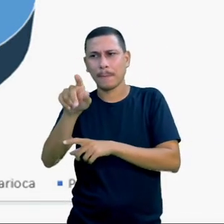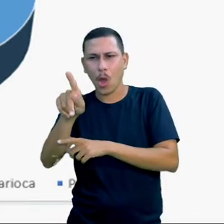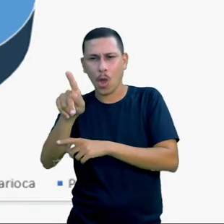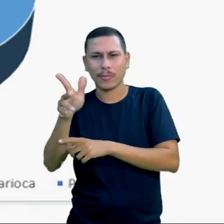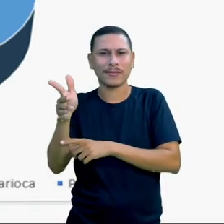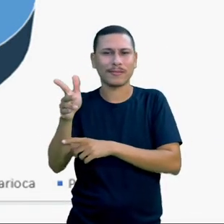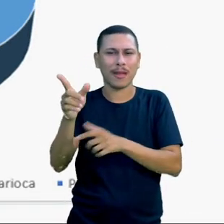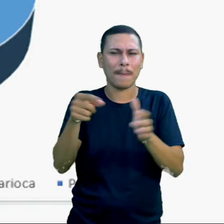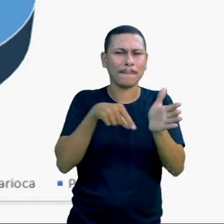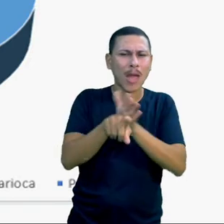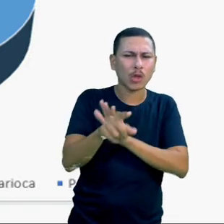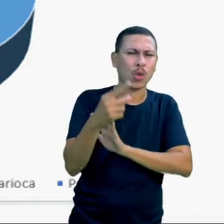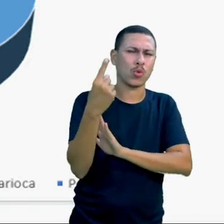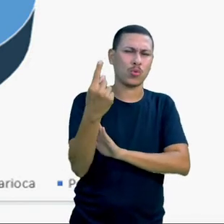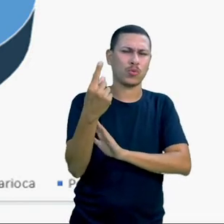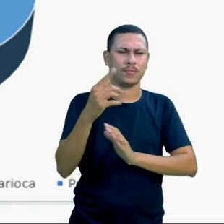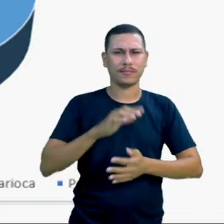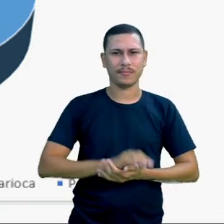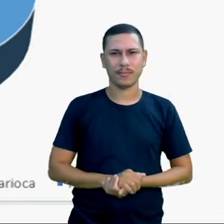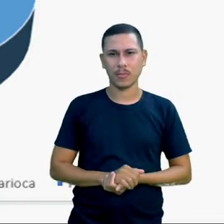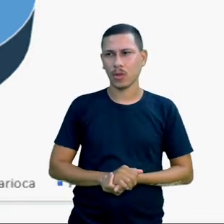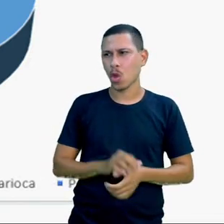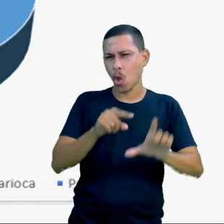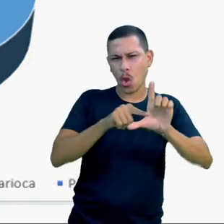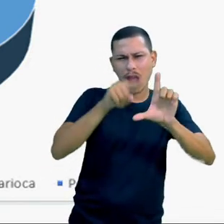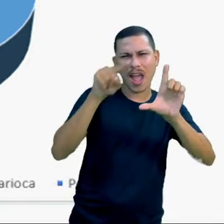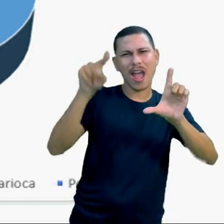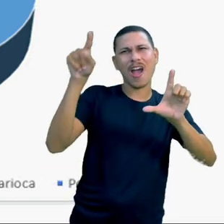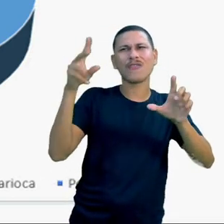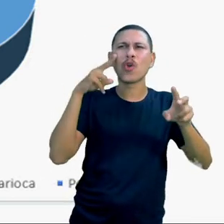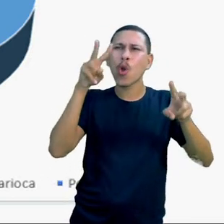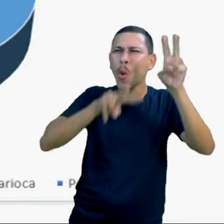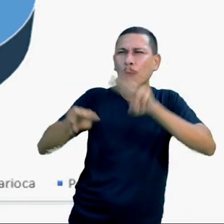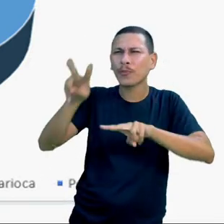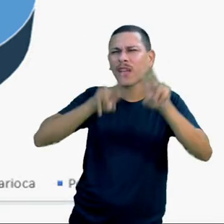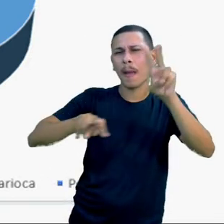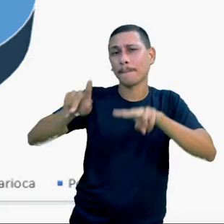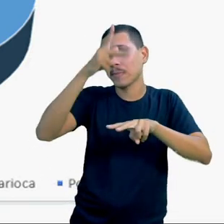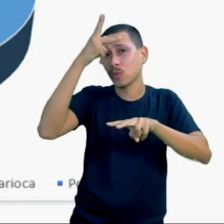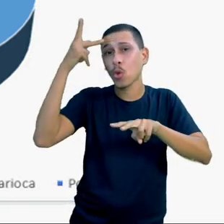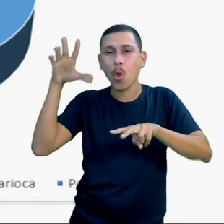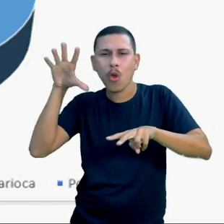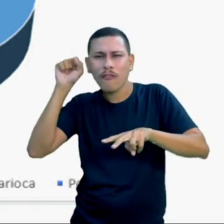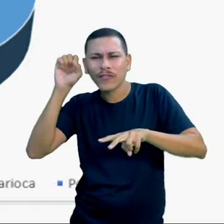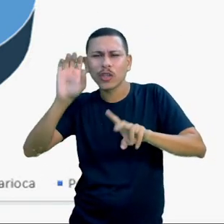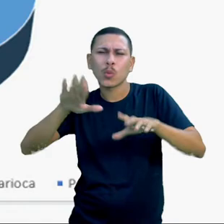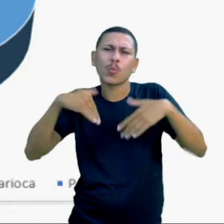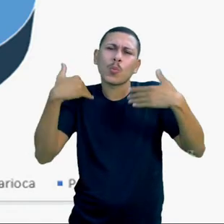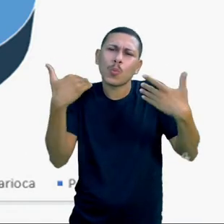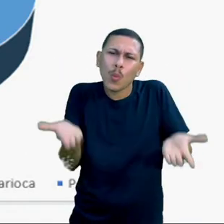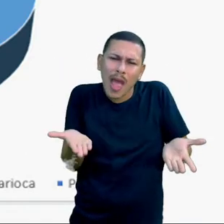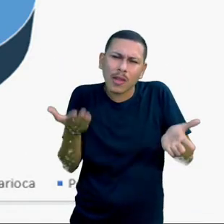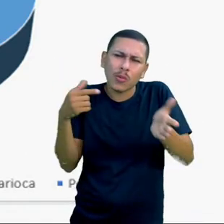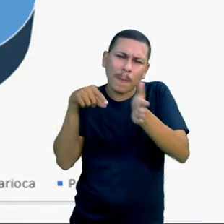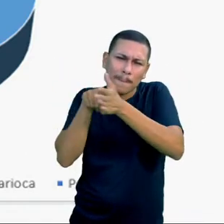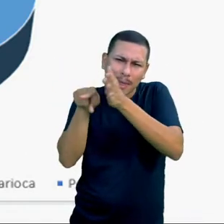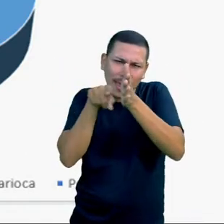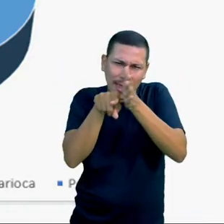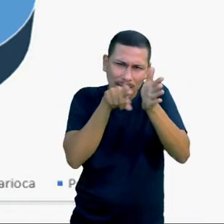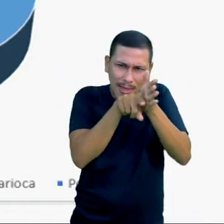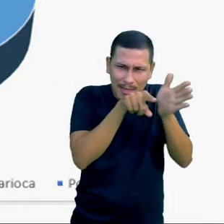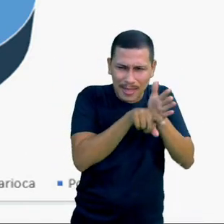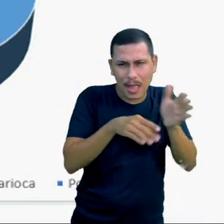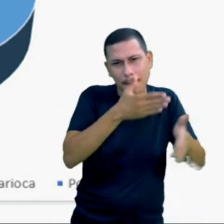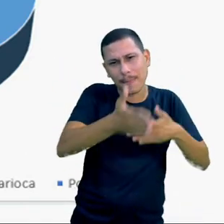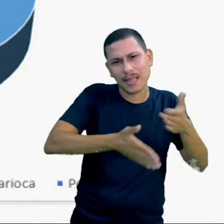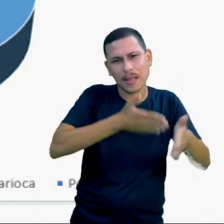pergunta, ao observar o gráfico, quantos ouvintes participaram da pesquisa do top 5? Vamos